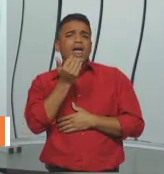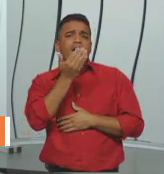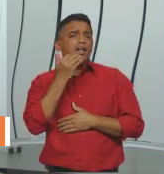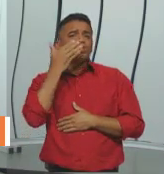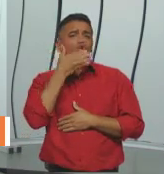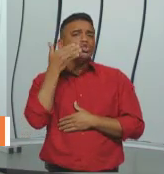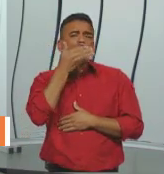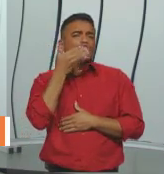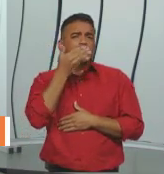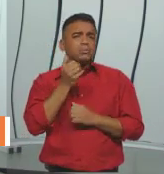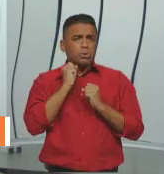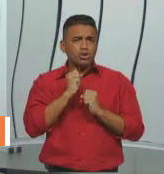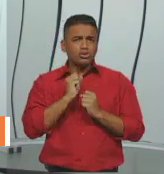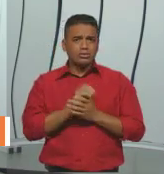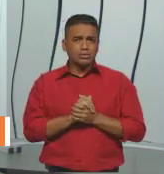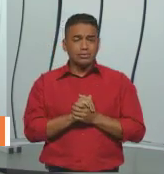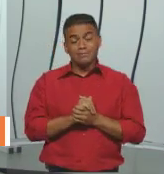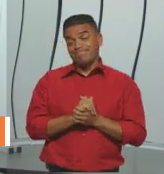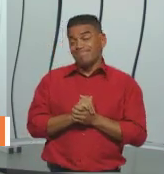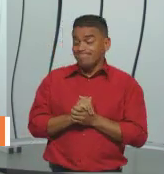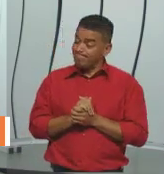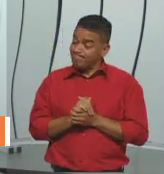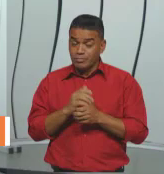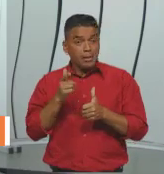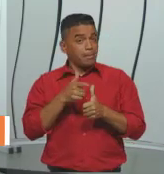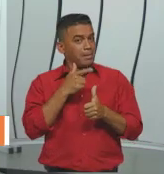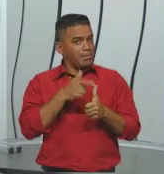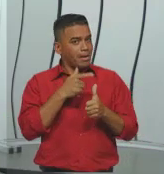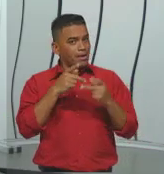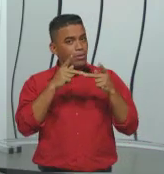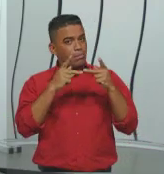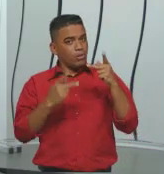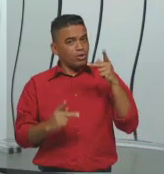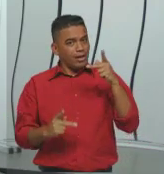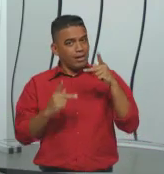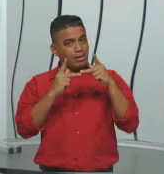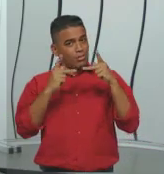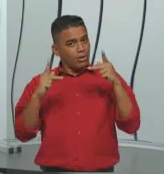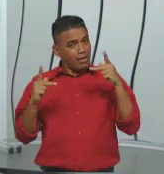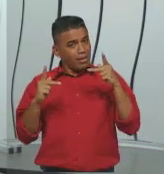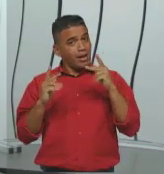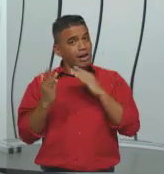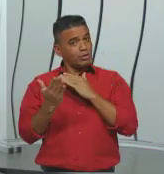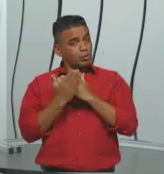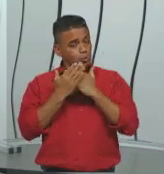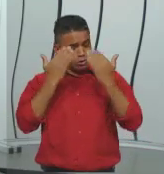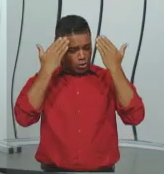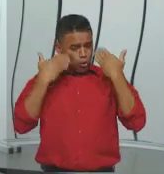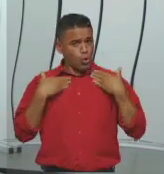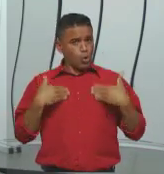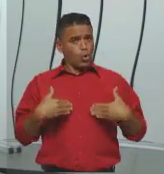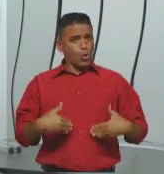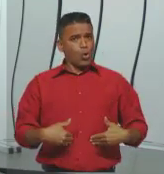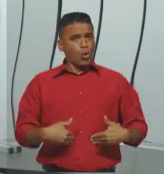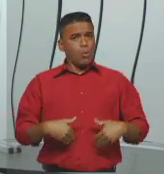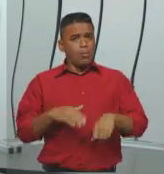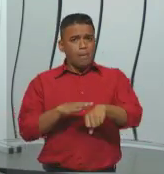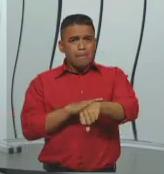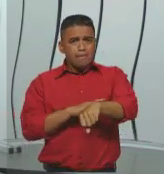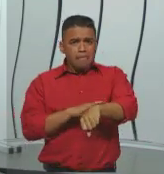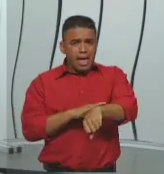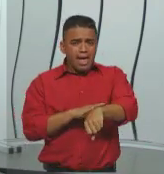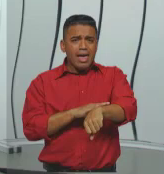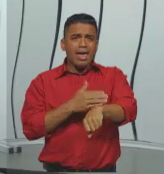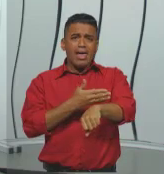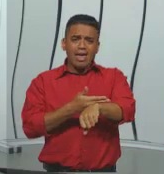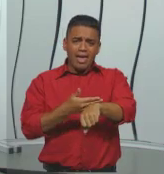glicose? Primeiro, proteína é fundamental para a estrutura do nosso corpo. Essa estrutura da minha pele,